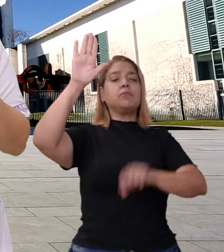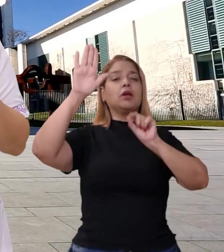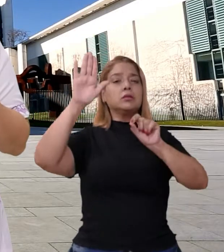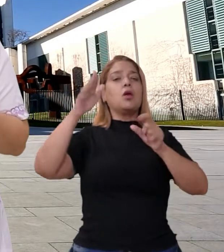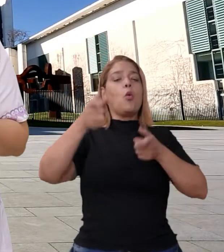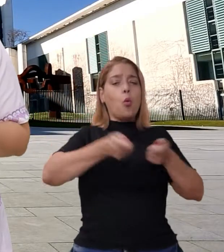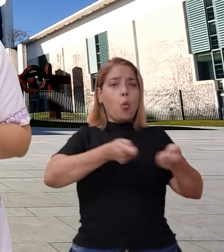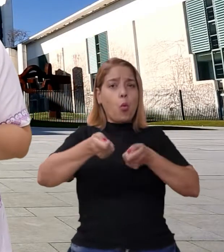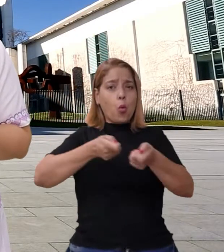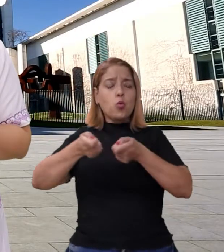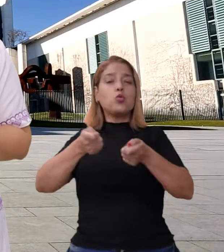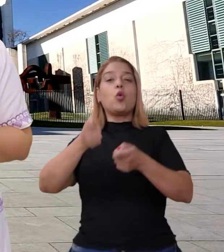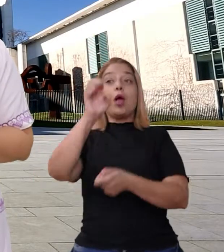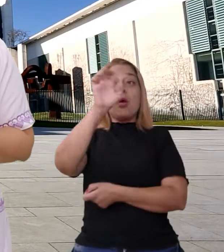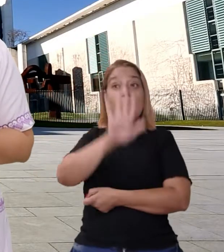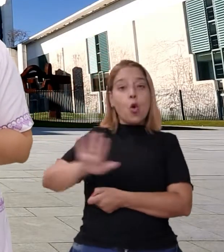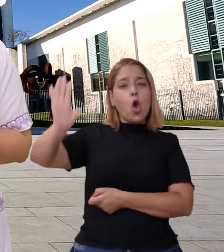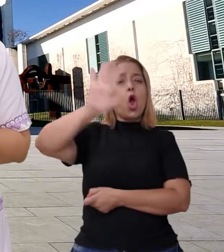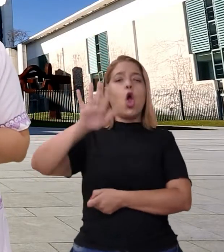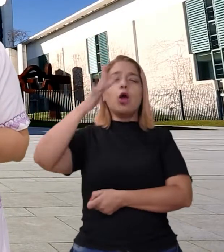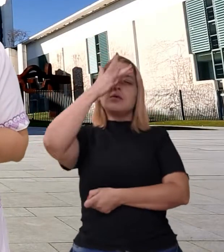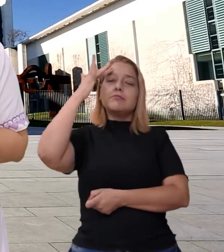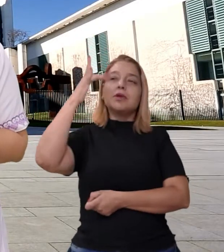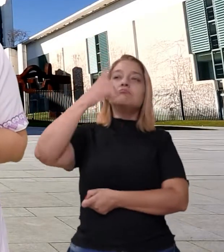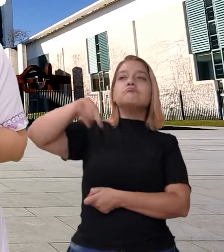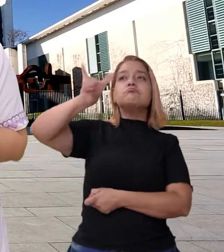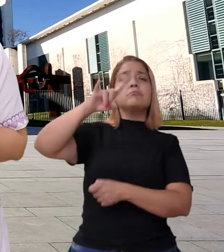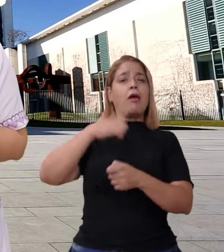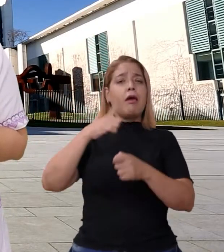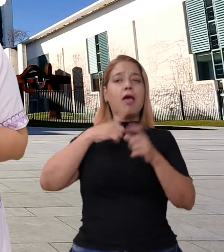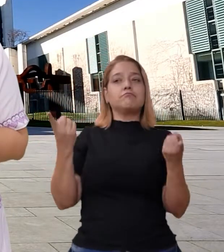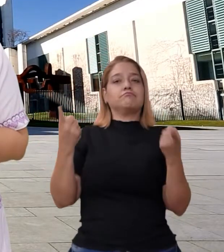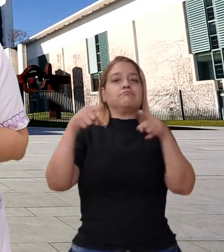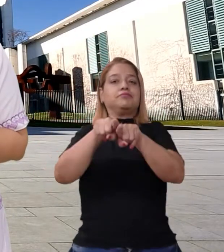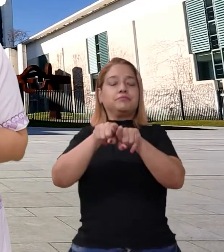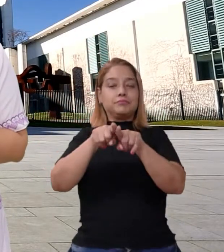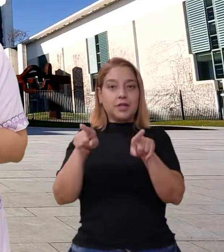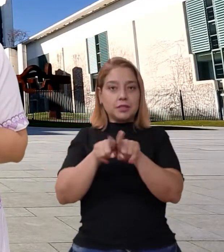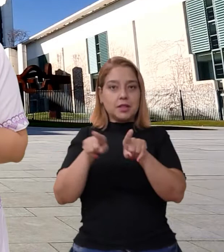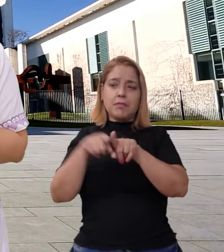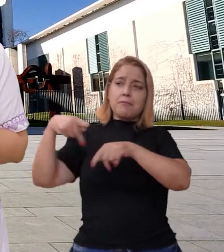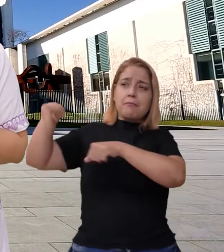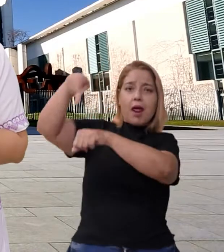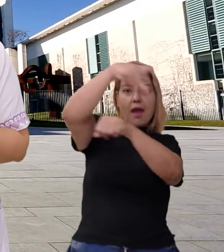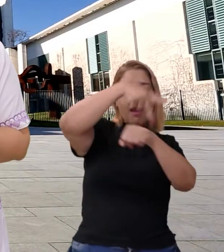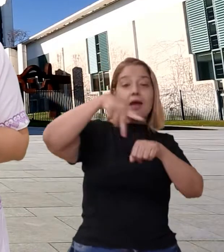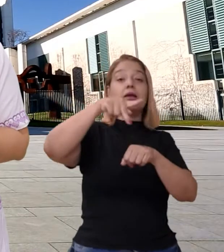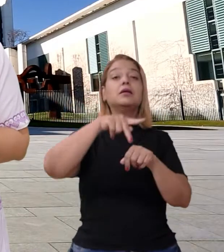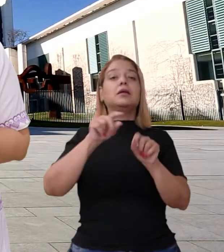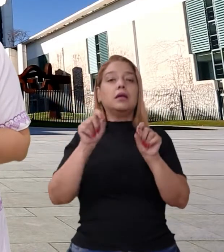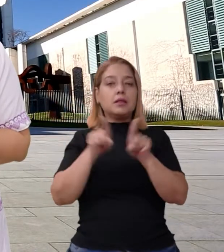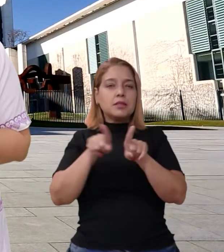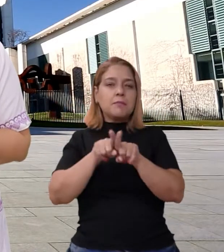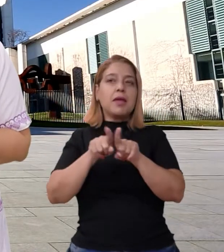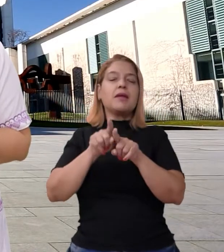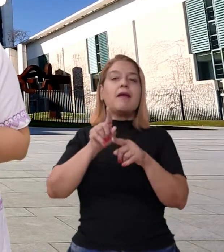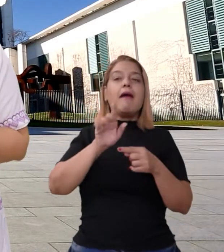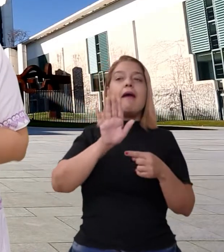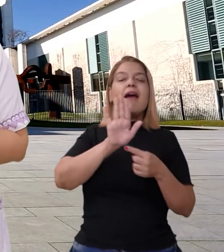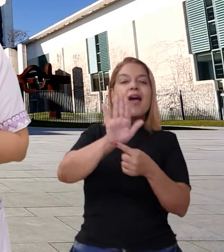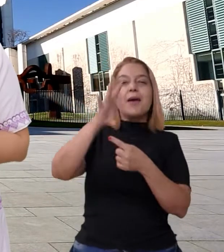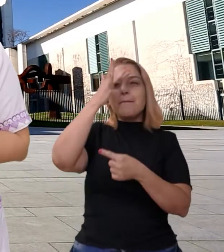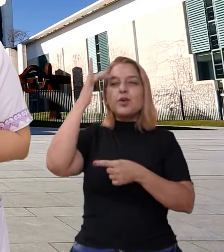ampliou o seu controle sobre a Europa, conquistando países, formando alianças com outros governos e criando